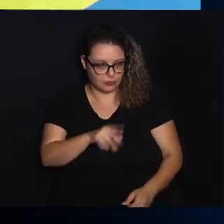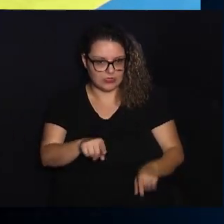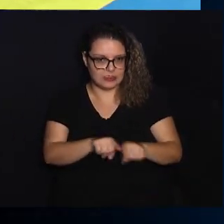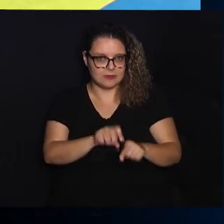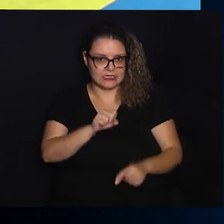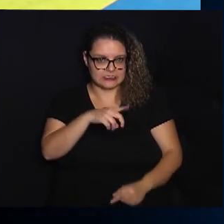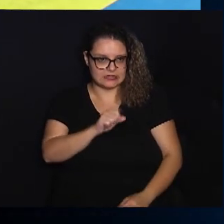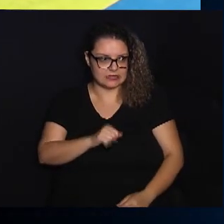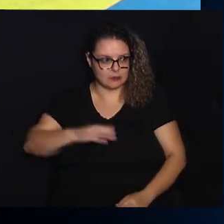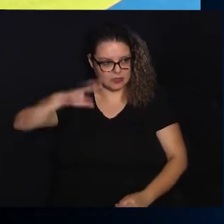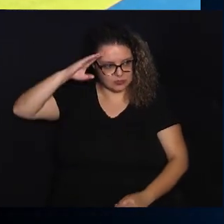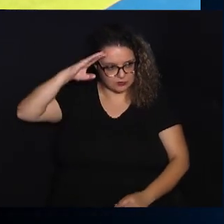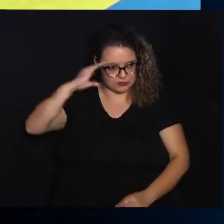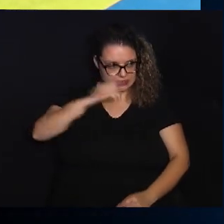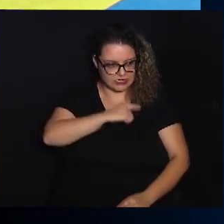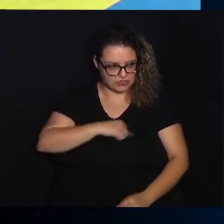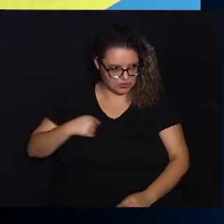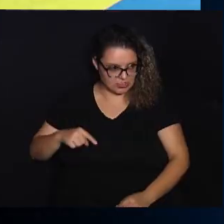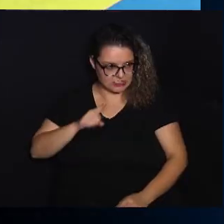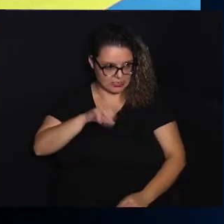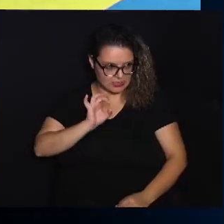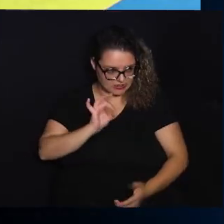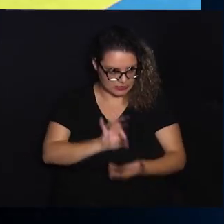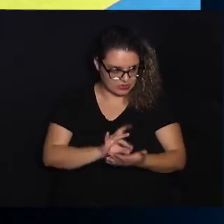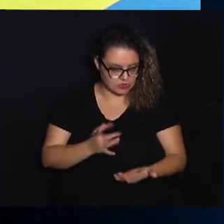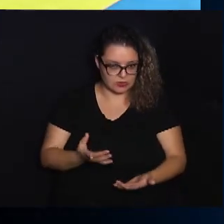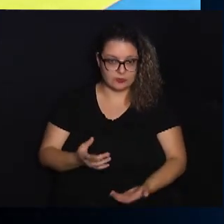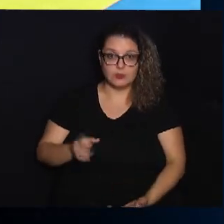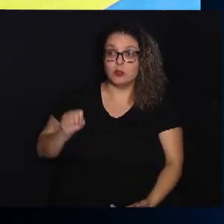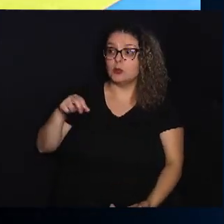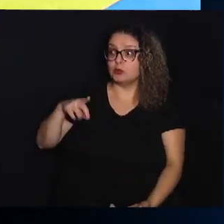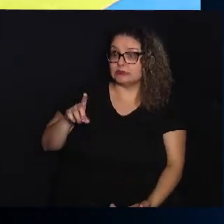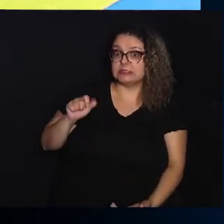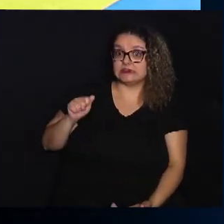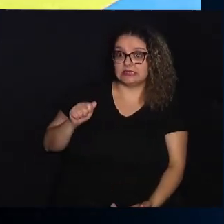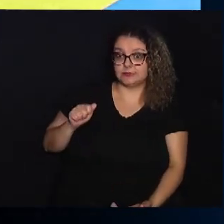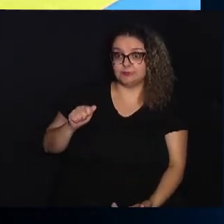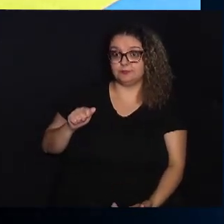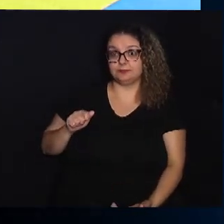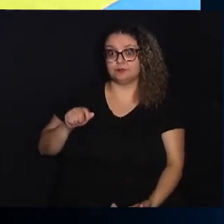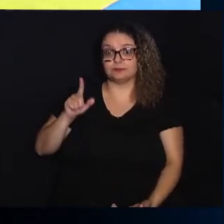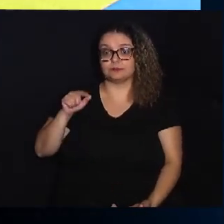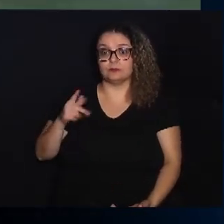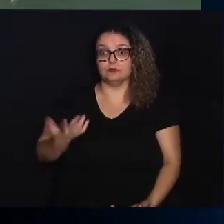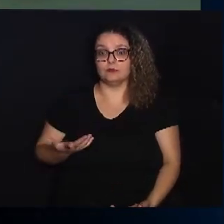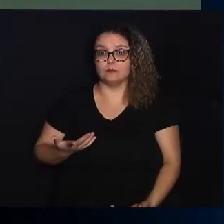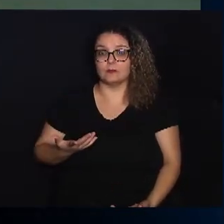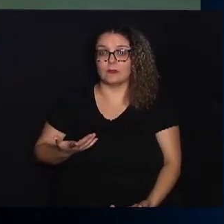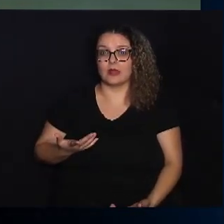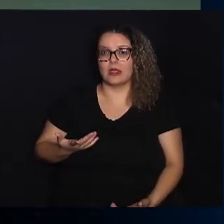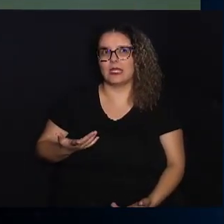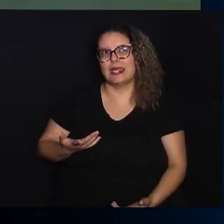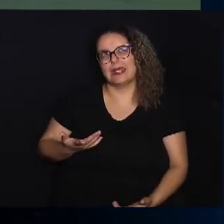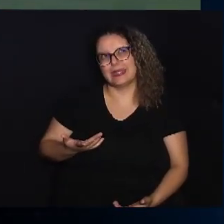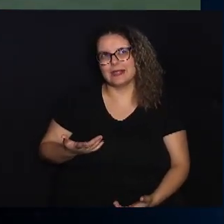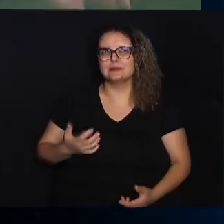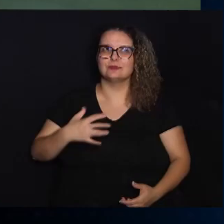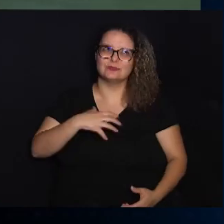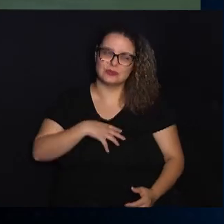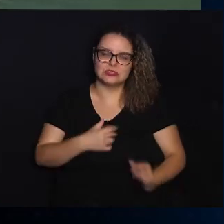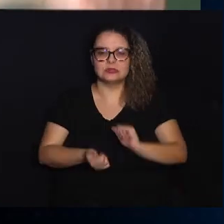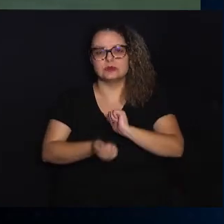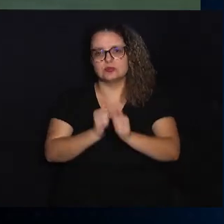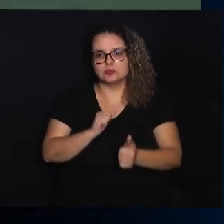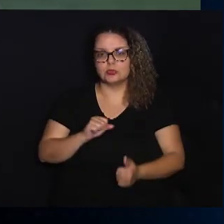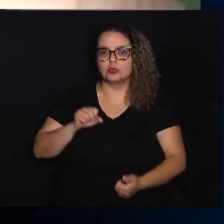o sandá foi criado pelos militares chineses, é isso mesmo? O sandá é uma